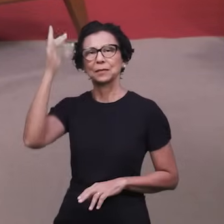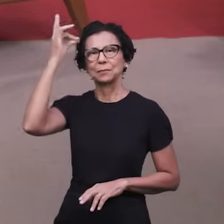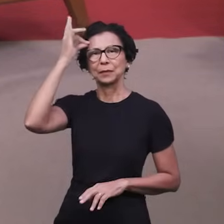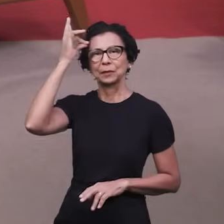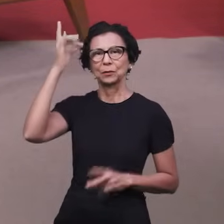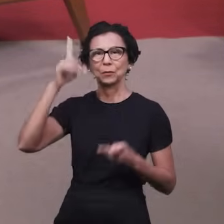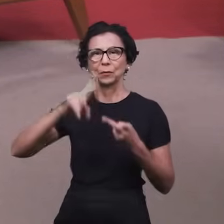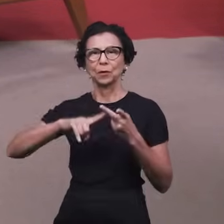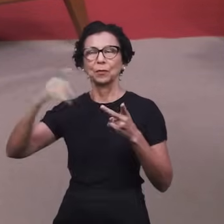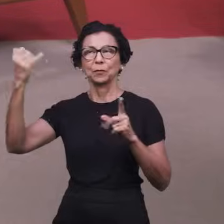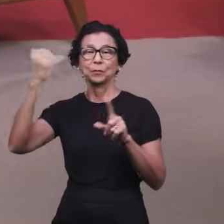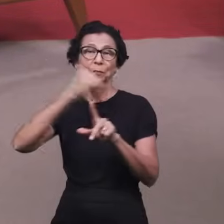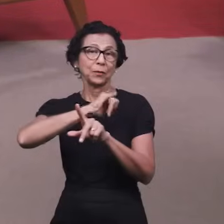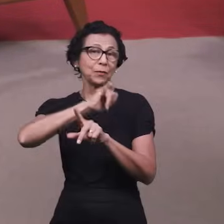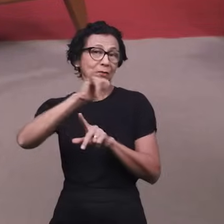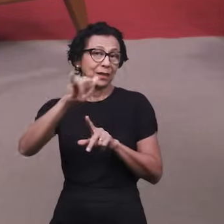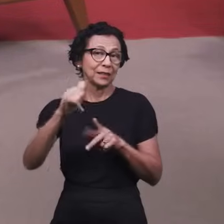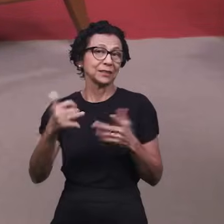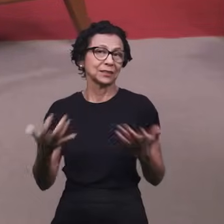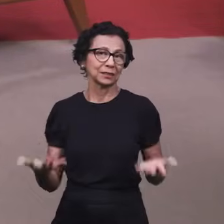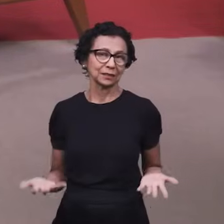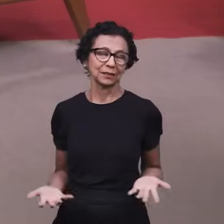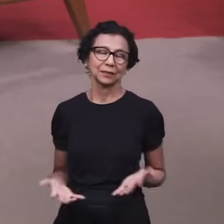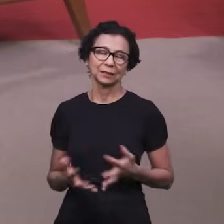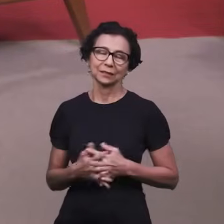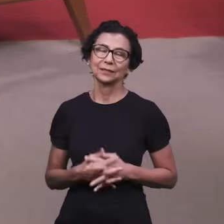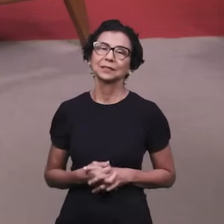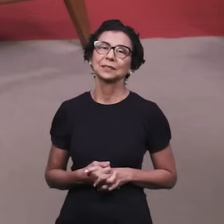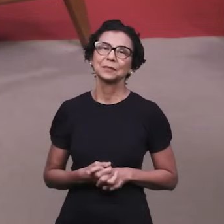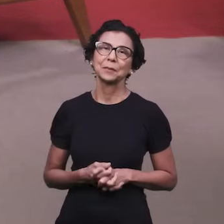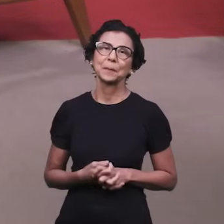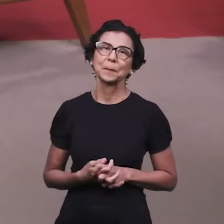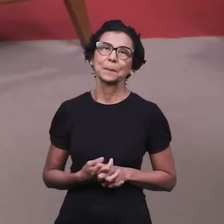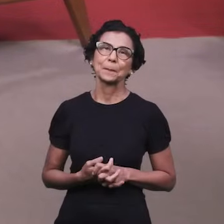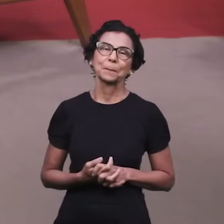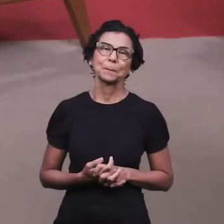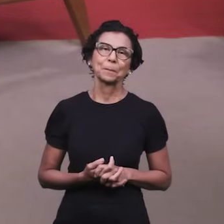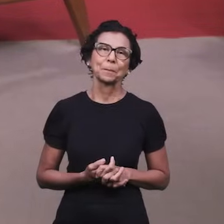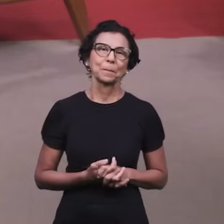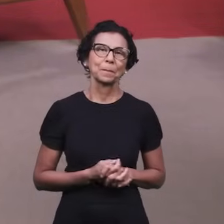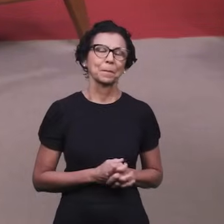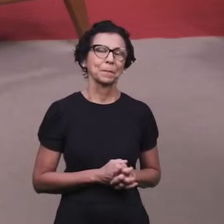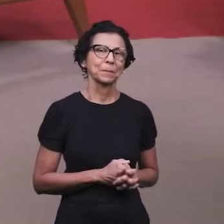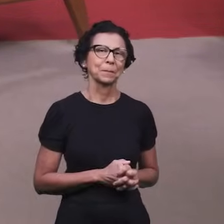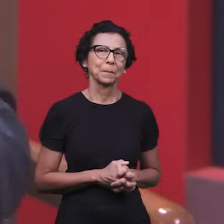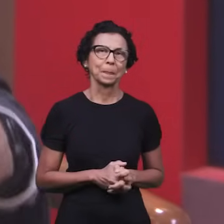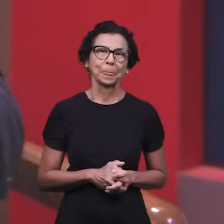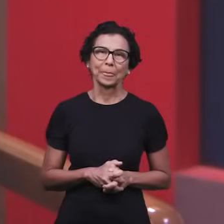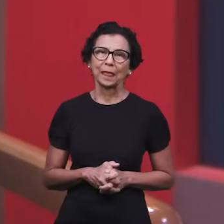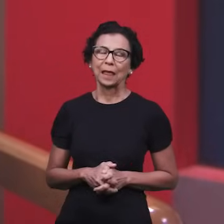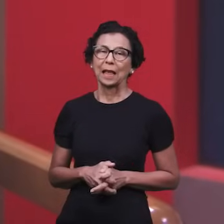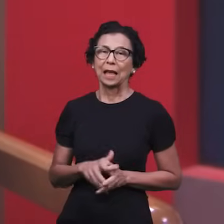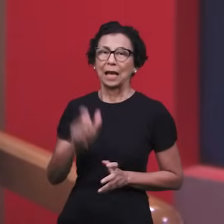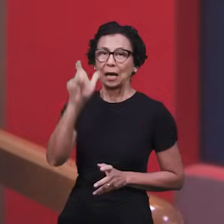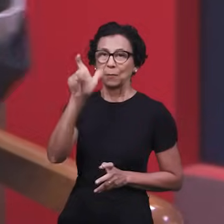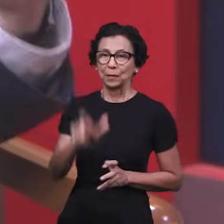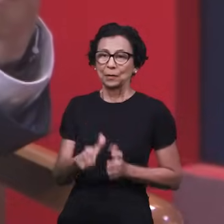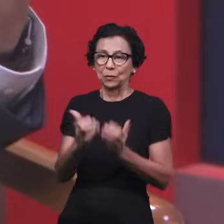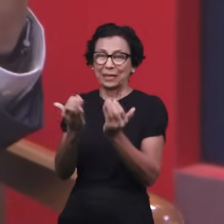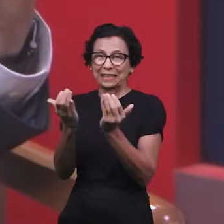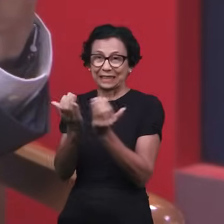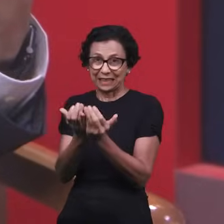profética, ressaltando que isso também é literal, ou seja, exatamente. O crente, ele mesmo nas